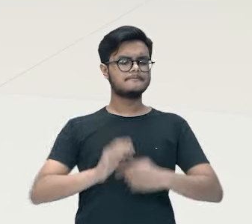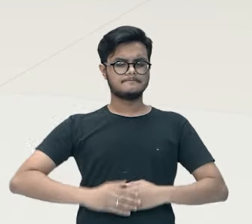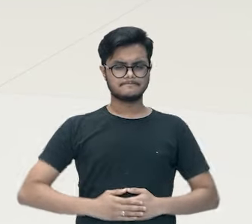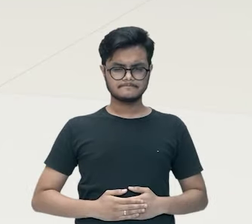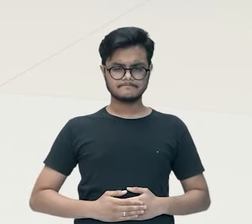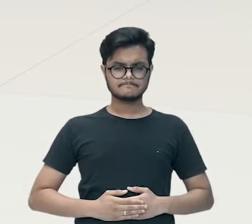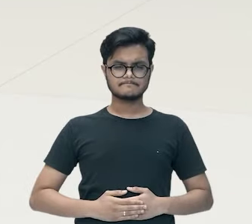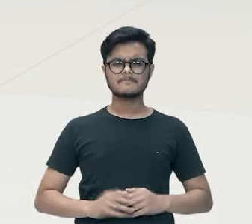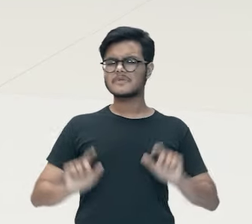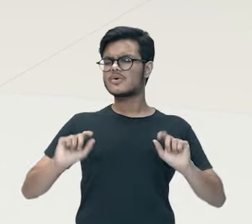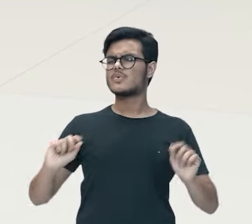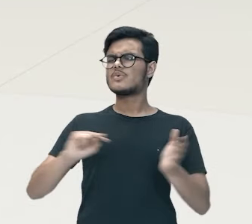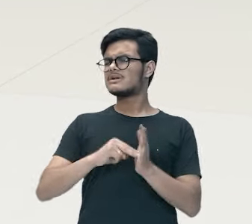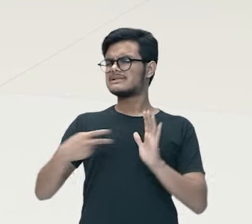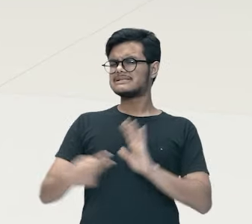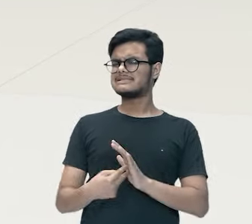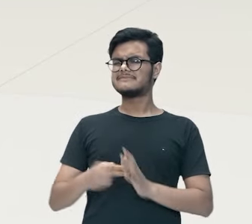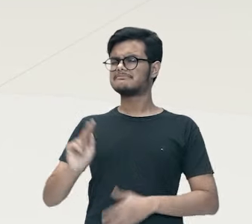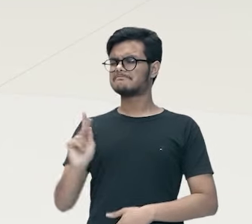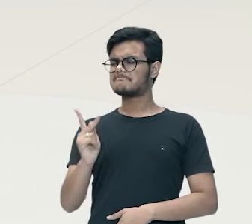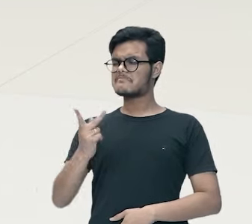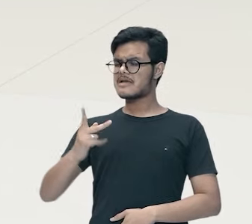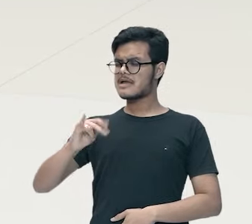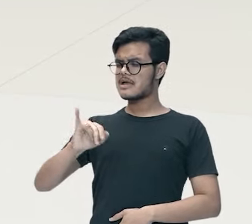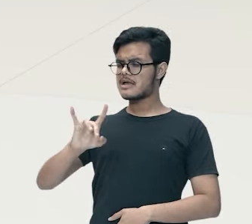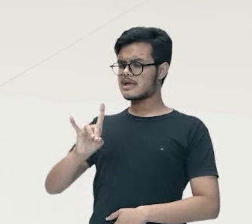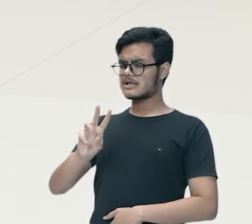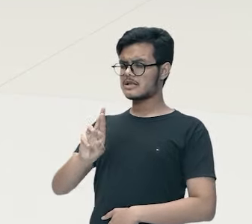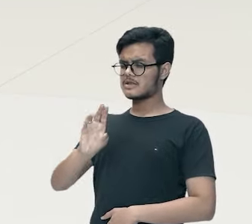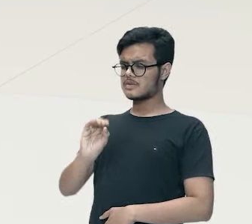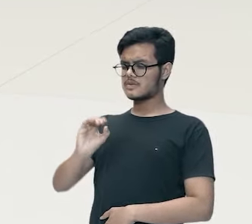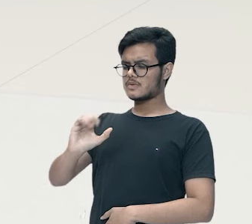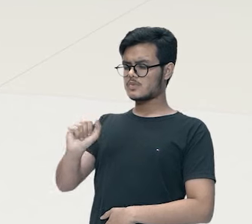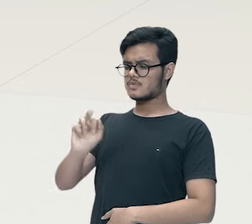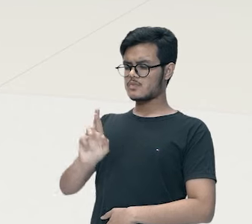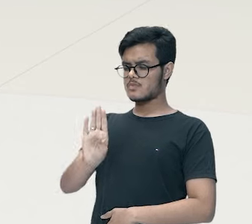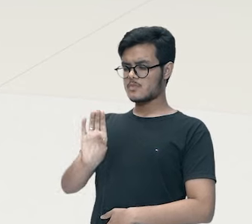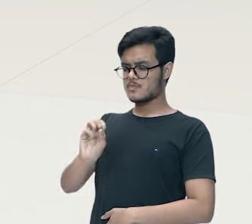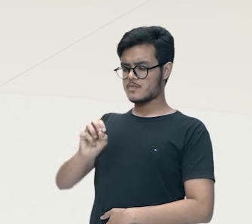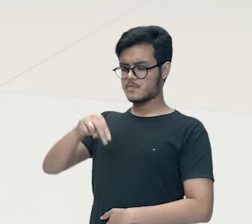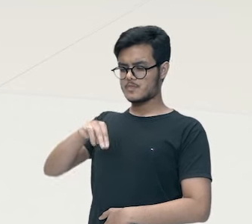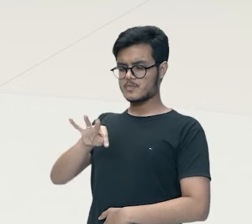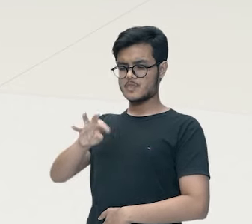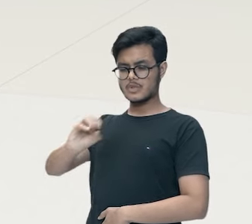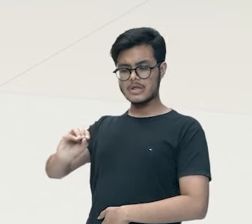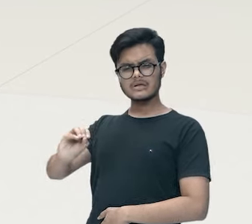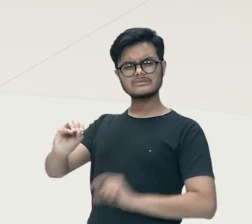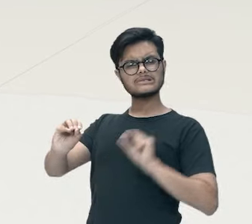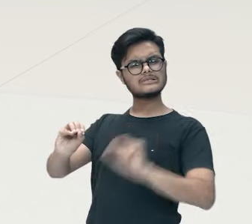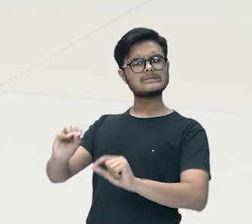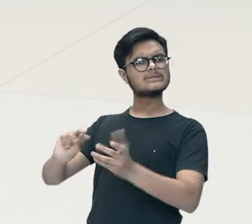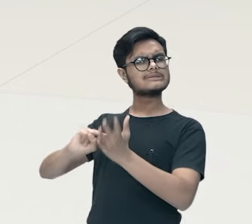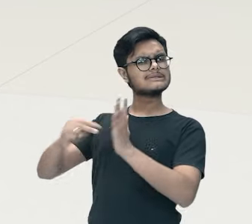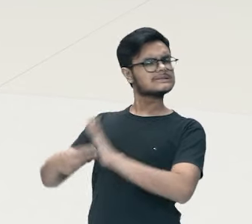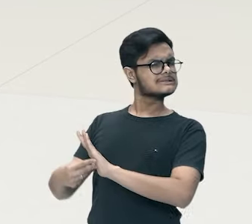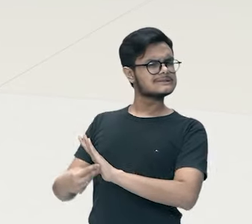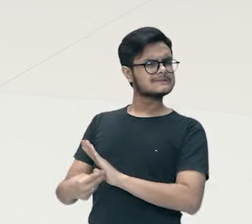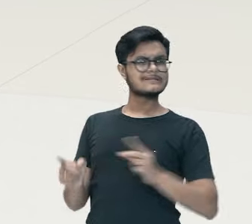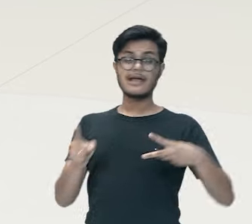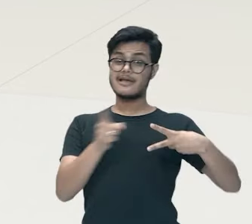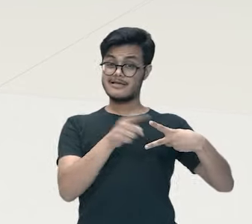ideia do que é um hidrocarboneto, né, já que é a função que nós vamos trabalhar aqui na aula de hoje, tá? Então, o